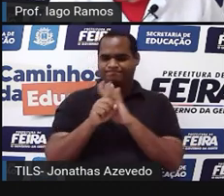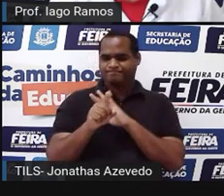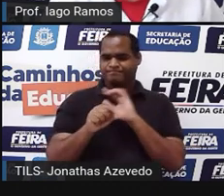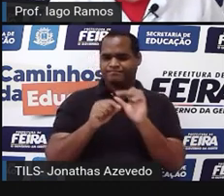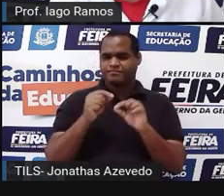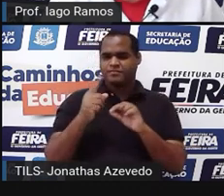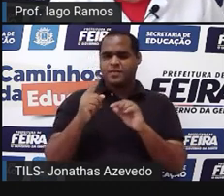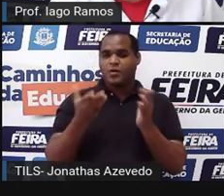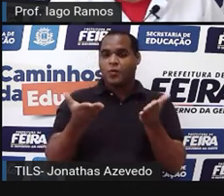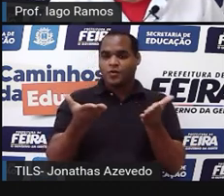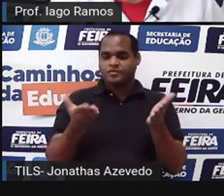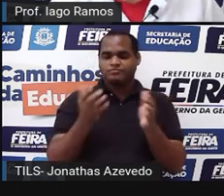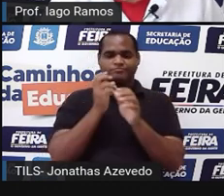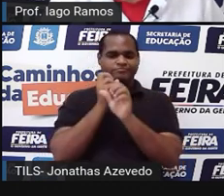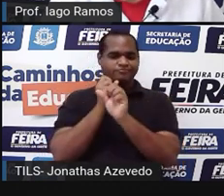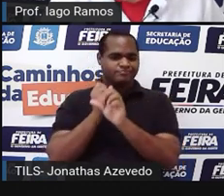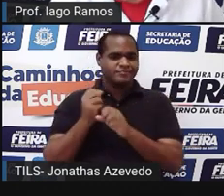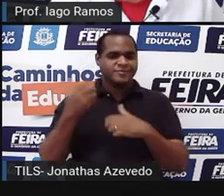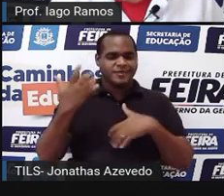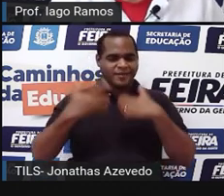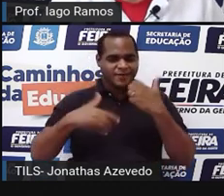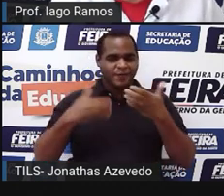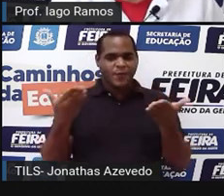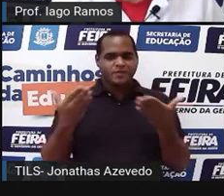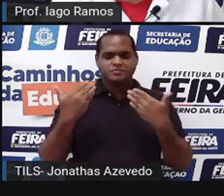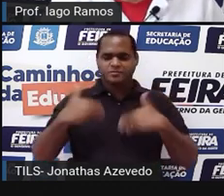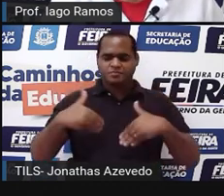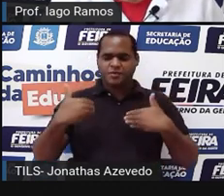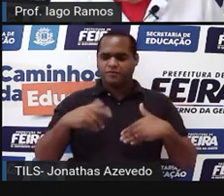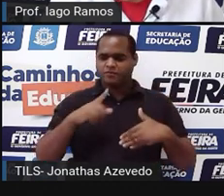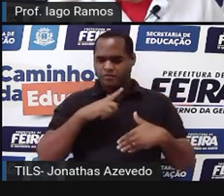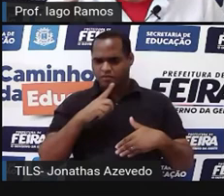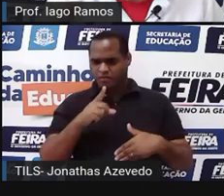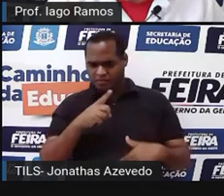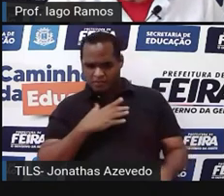do conteúdo dessa aula você gostaria que caísse em uma prova?